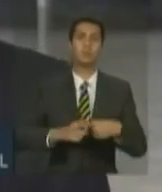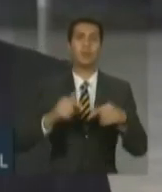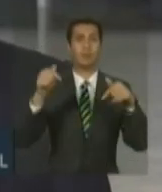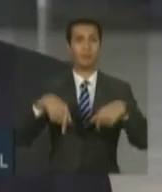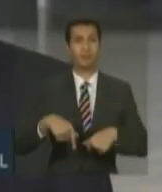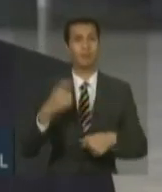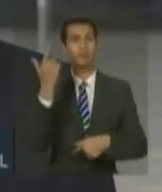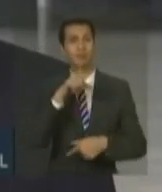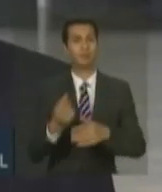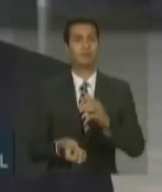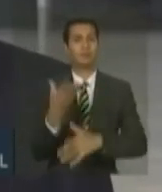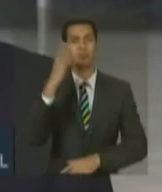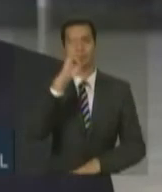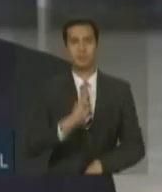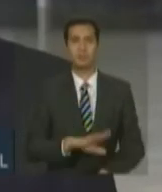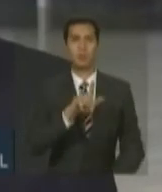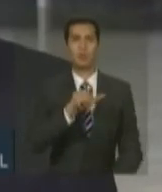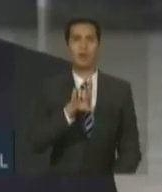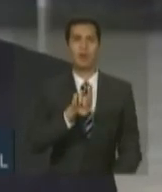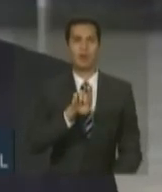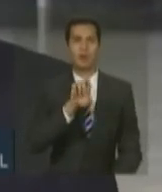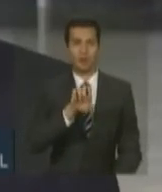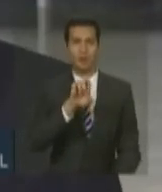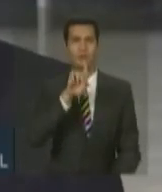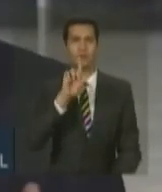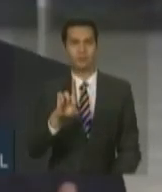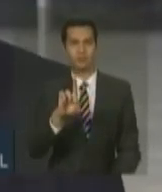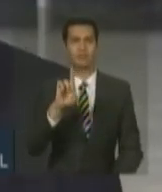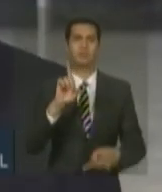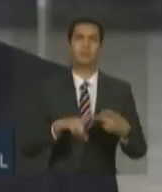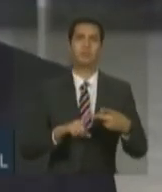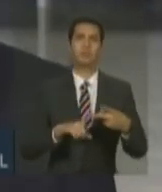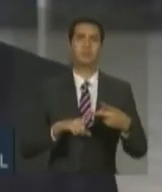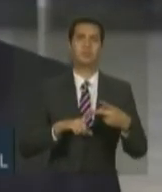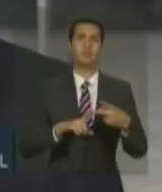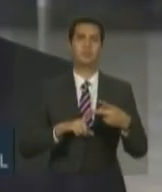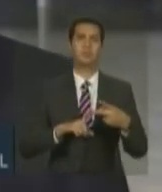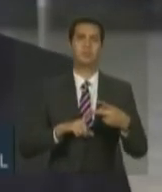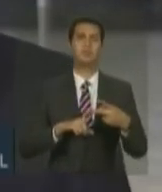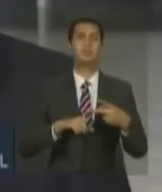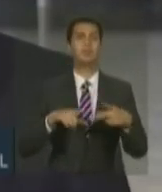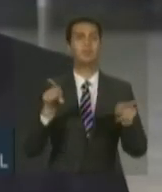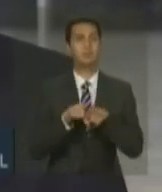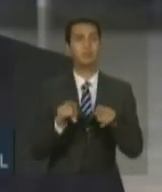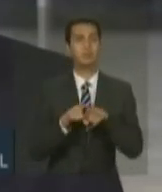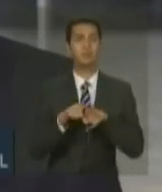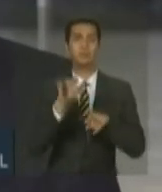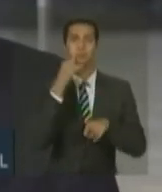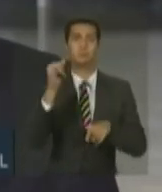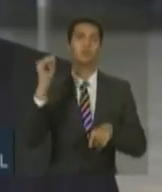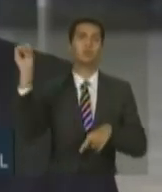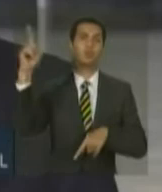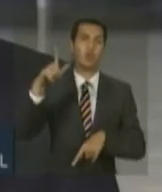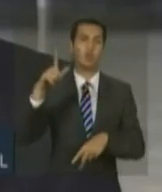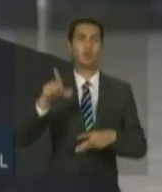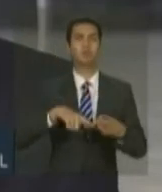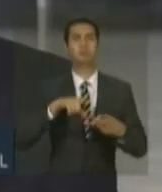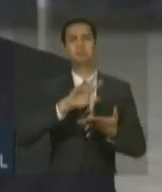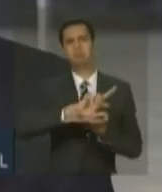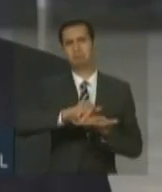Brasil, viabiliza a fábrica de energia solar fotovoltaica. Existem outros